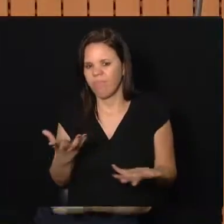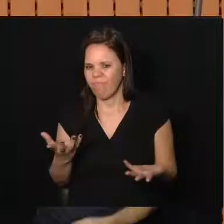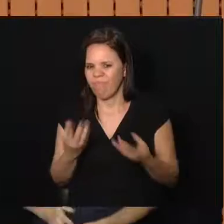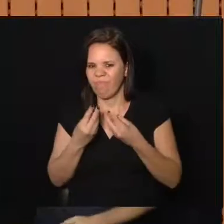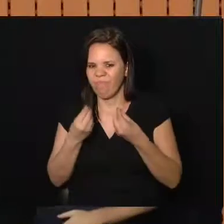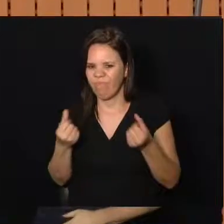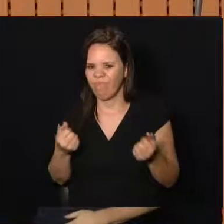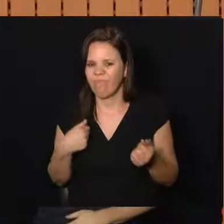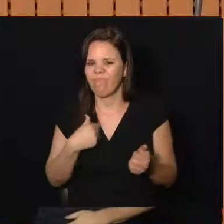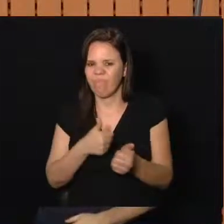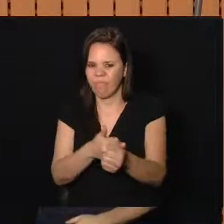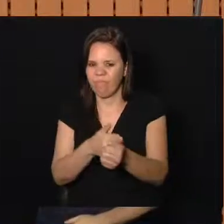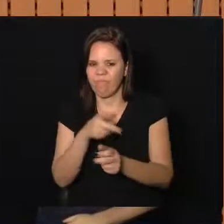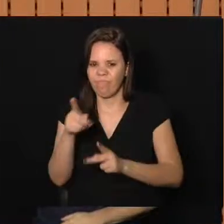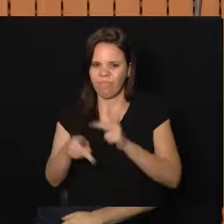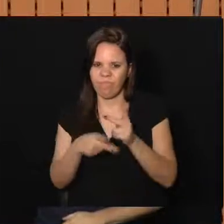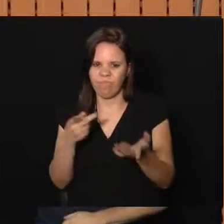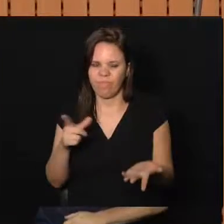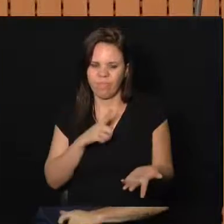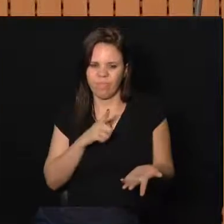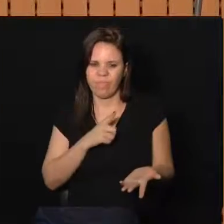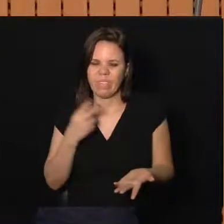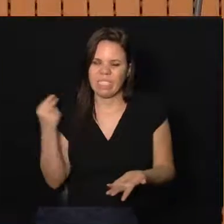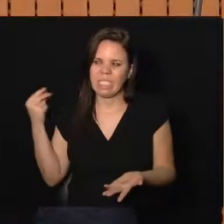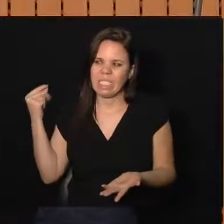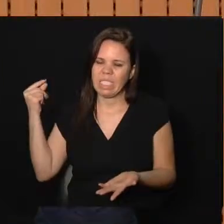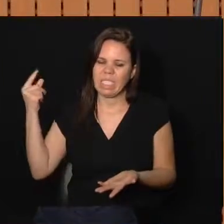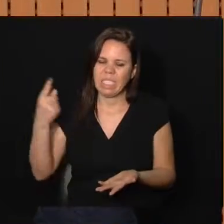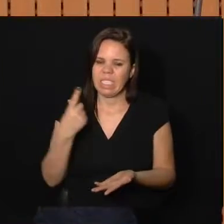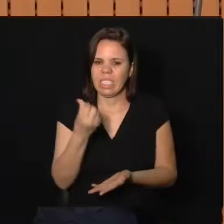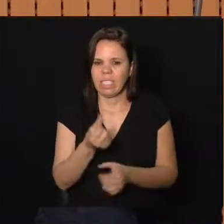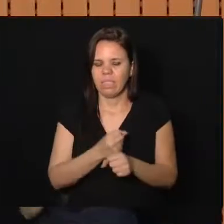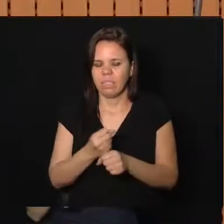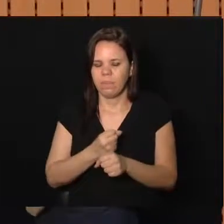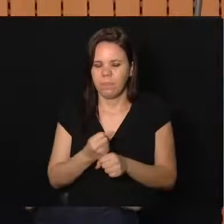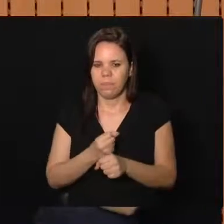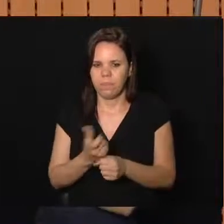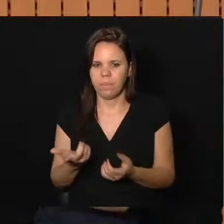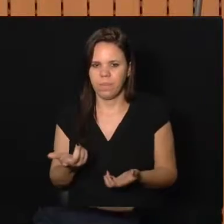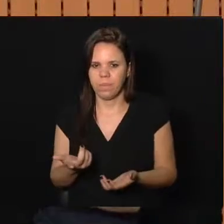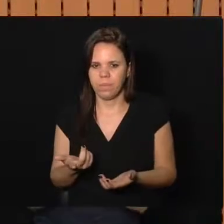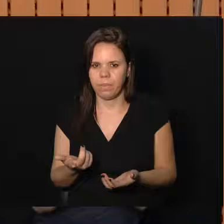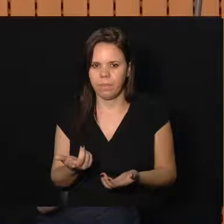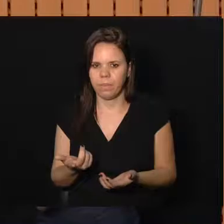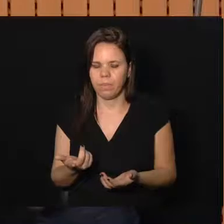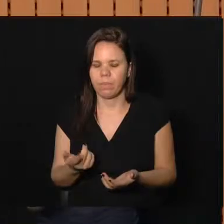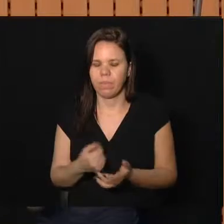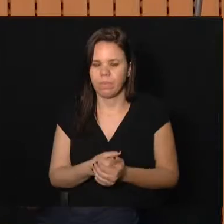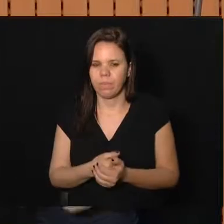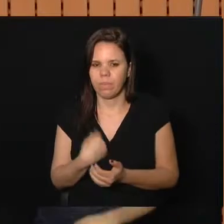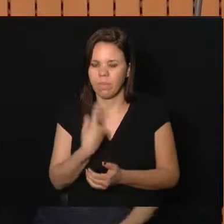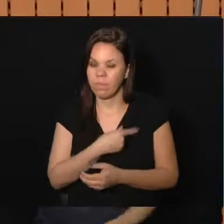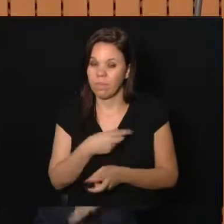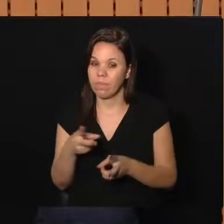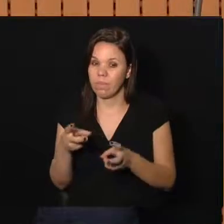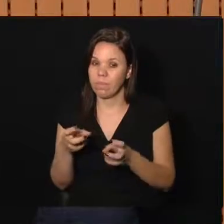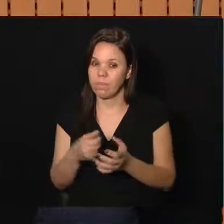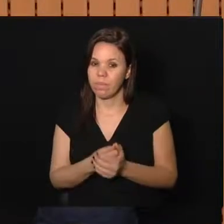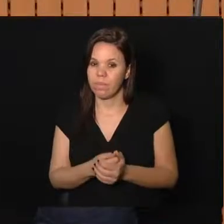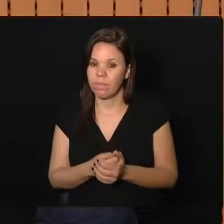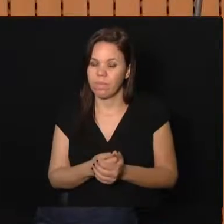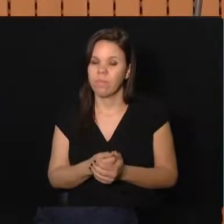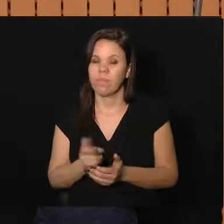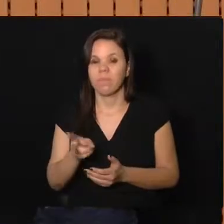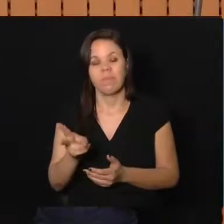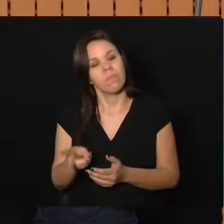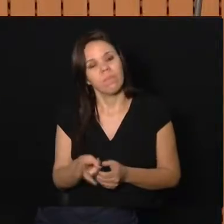Eu acompanho pessoas com esclerose múltipla já há mais de 16 anos e é um ponto que a gente percebe que está